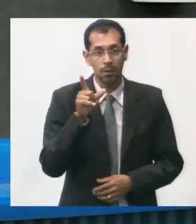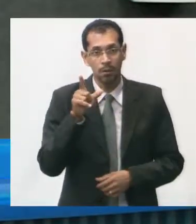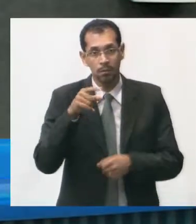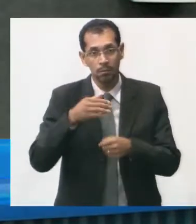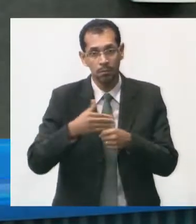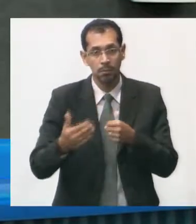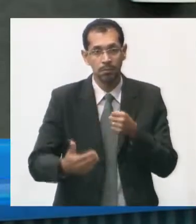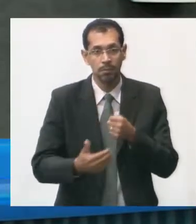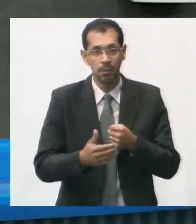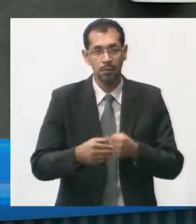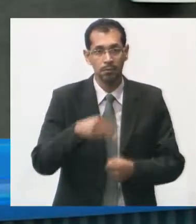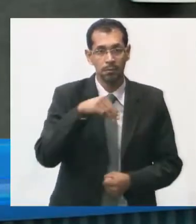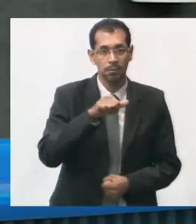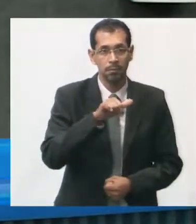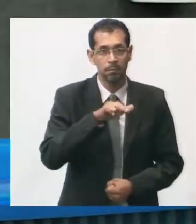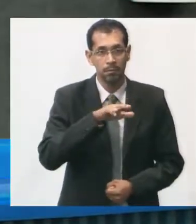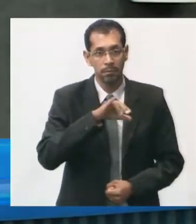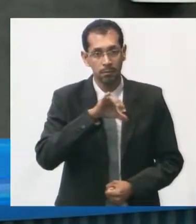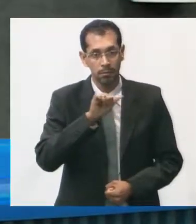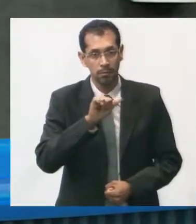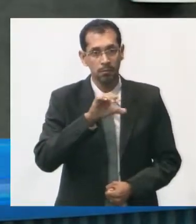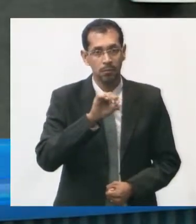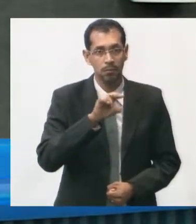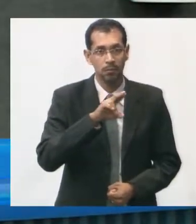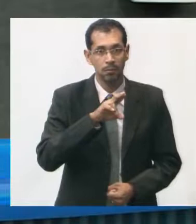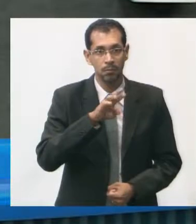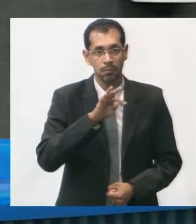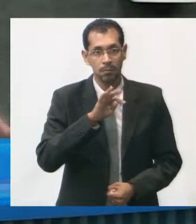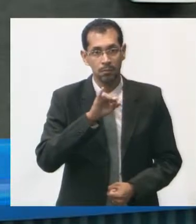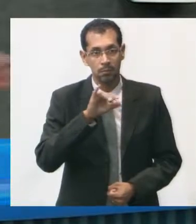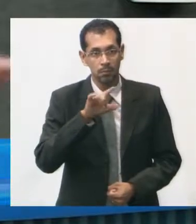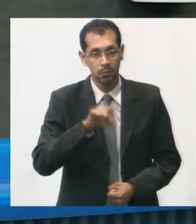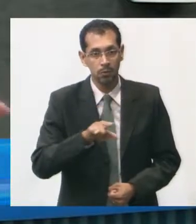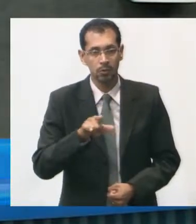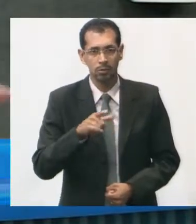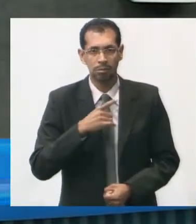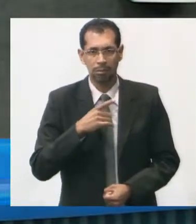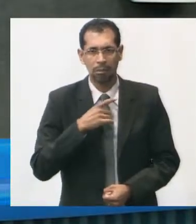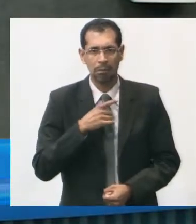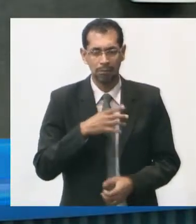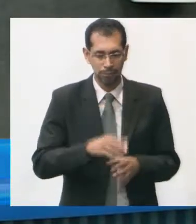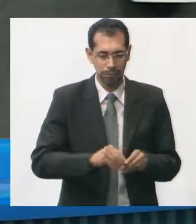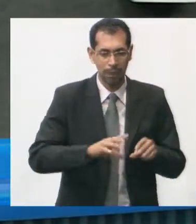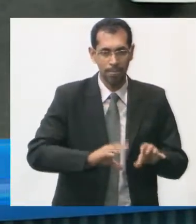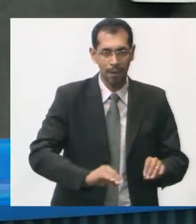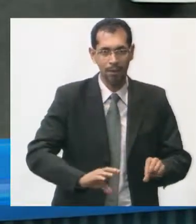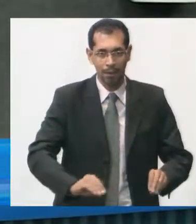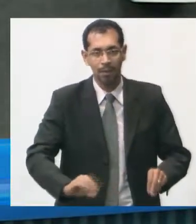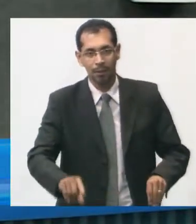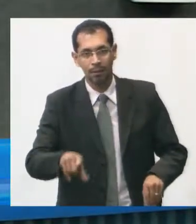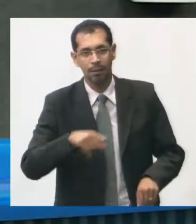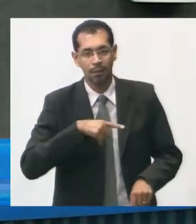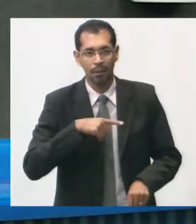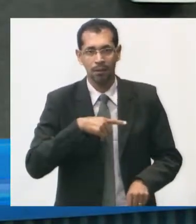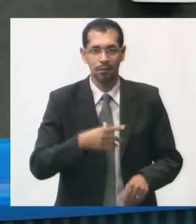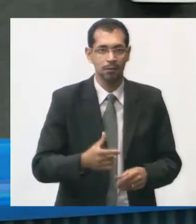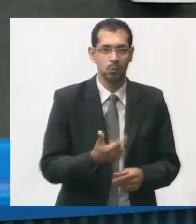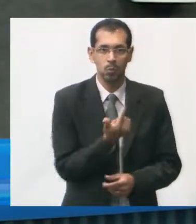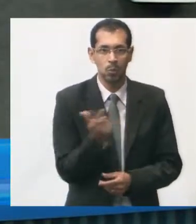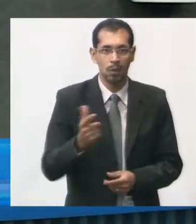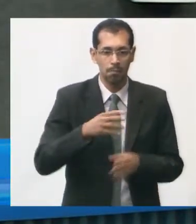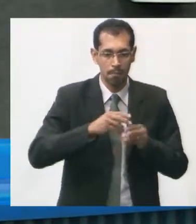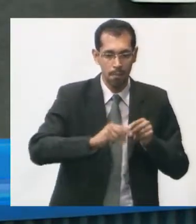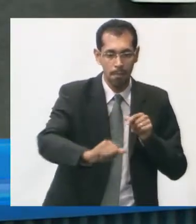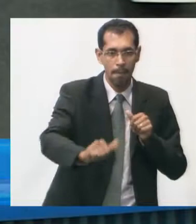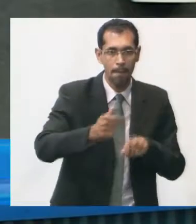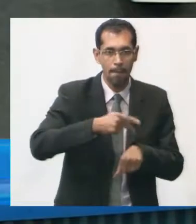lama, vereador Dalton. Não tem calçamento, não tem nada, nem pode brita, não tem nada. E aí, há 50